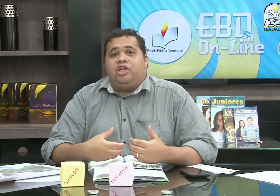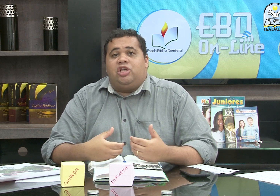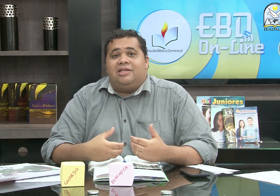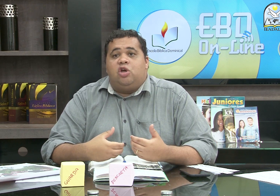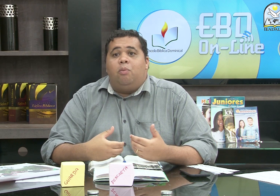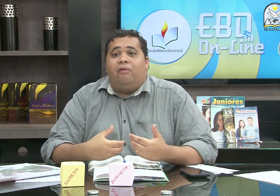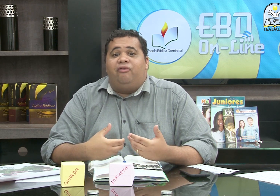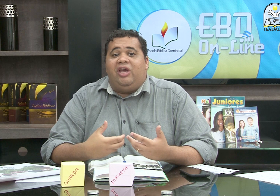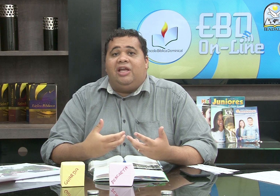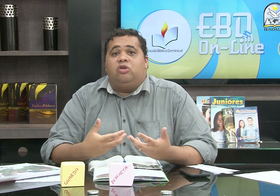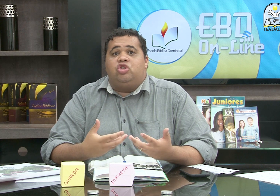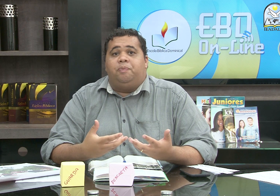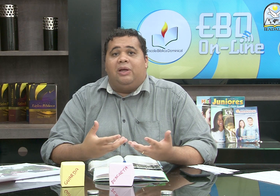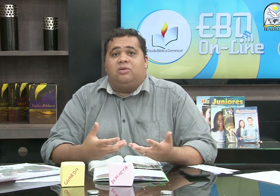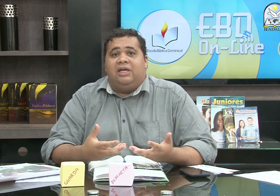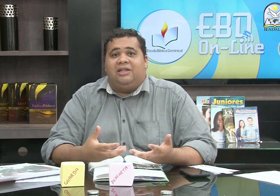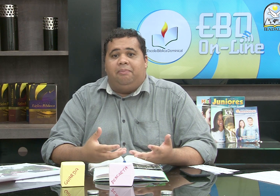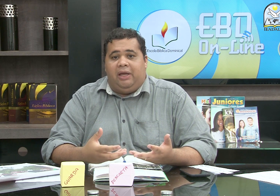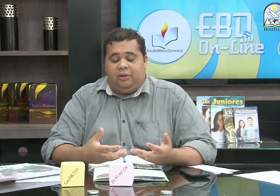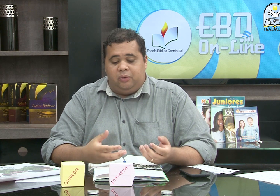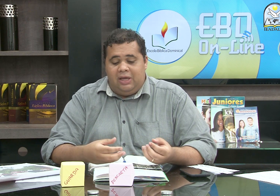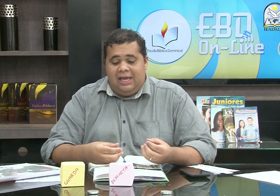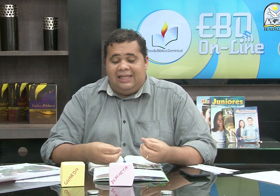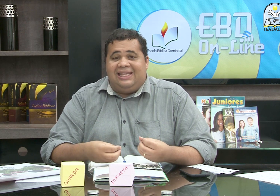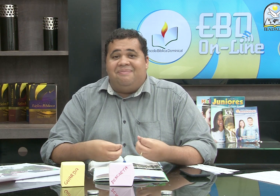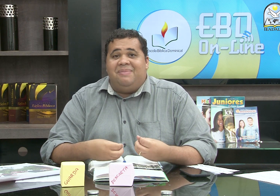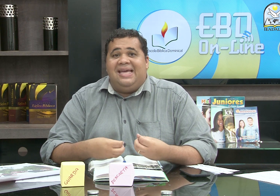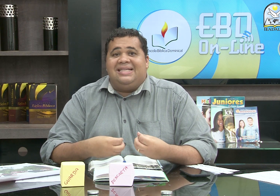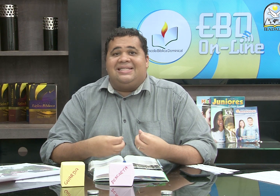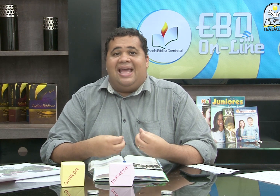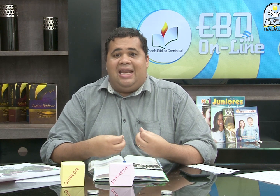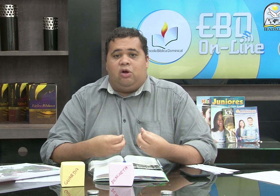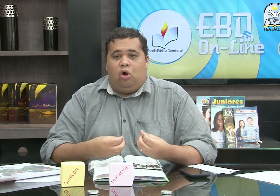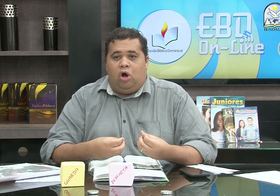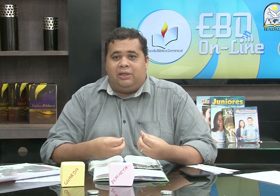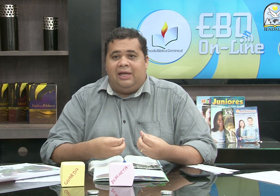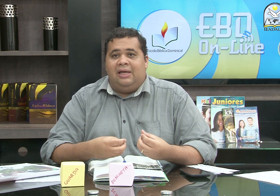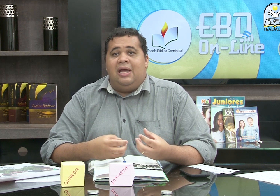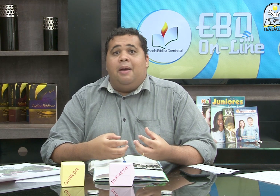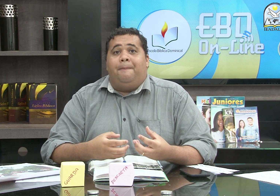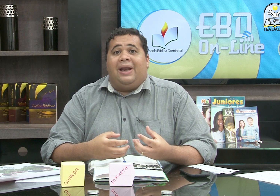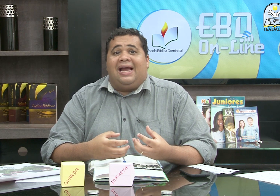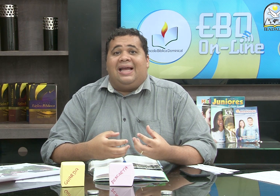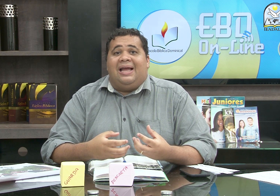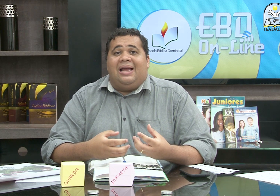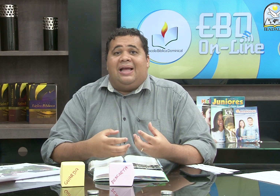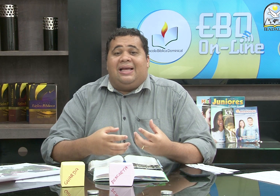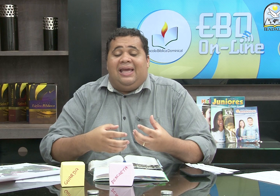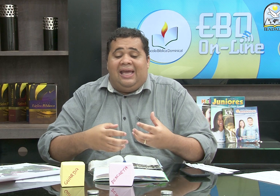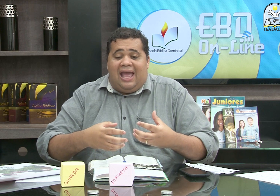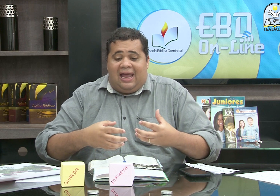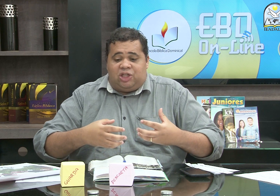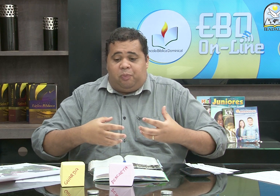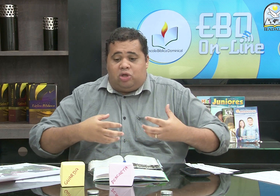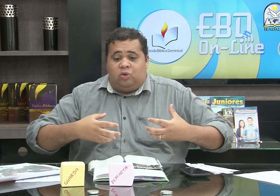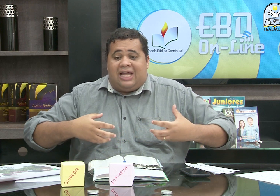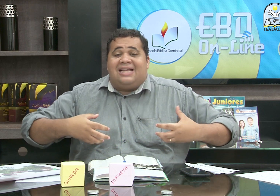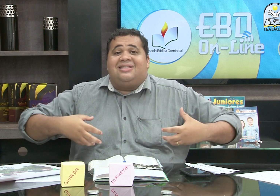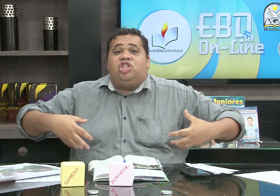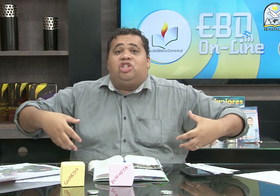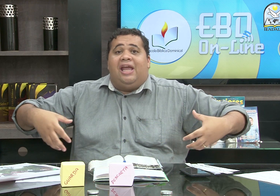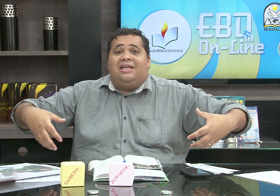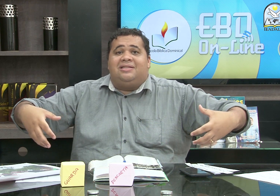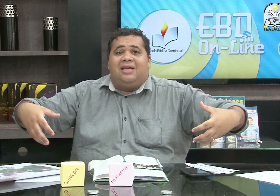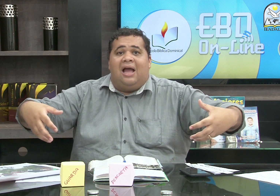existe eles são movidos pelo sentimento de misericórdia para que elas possam